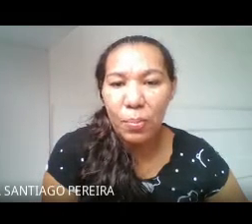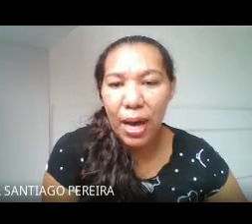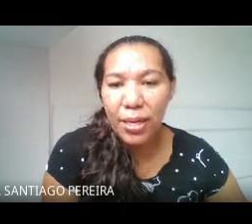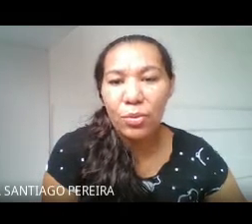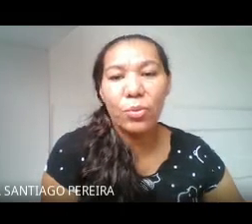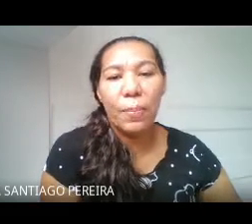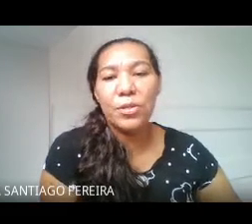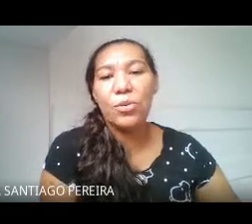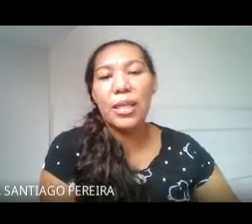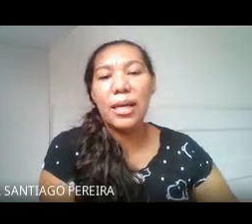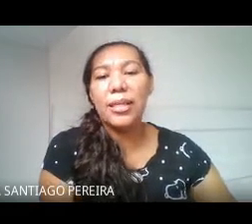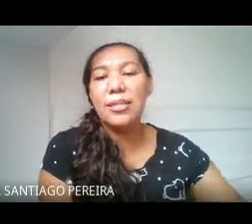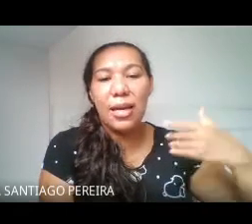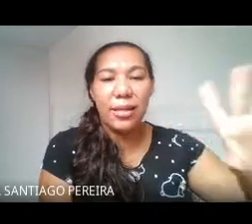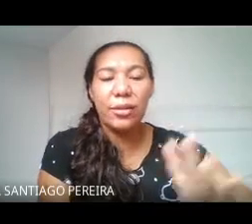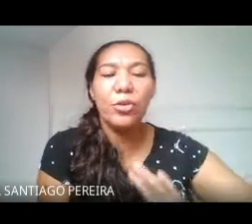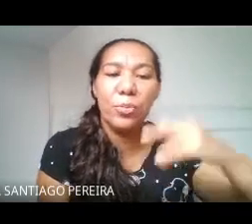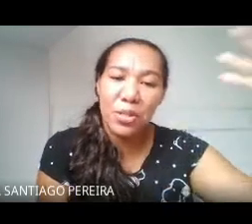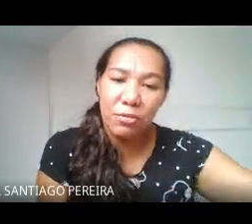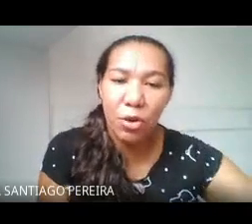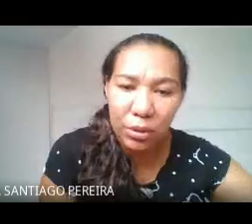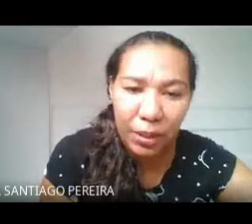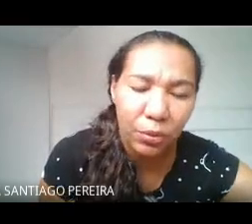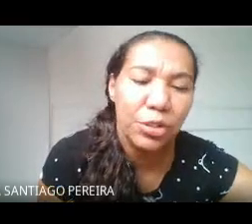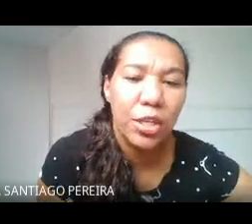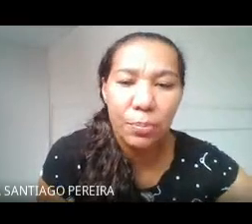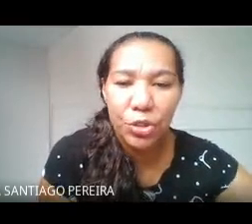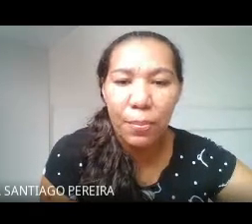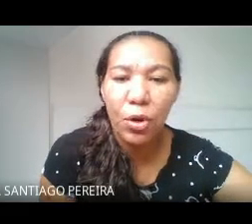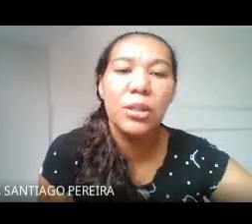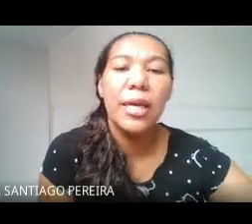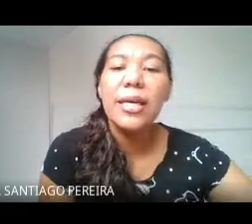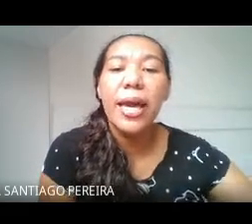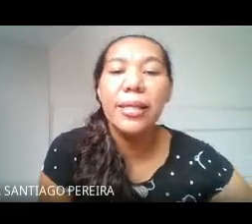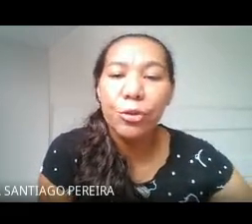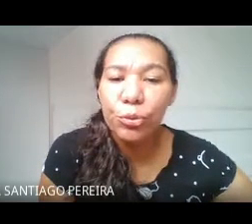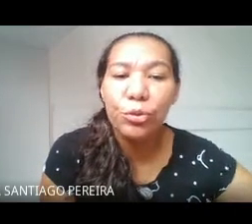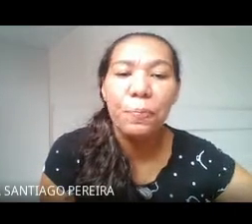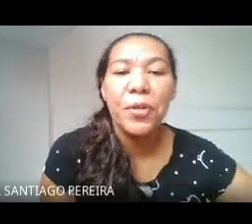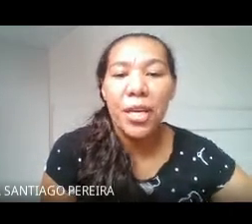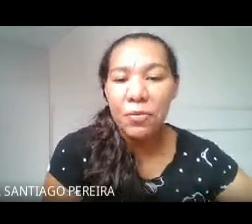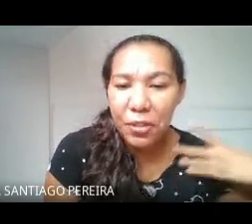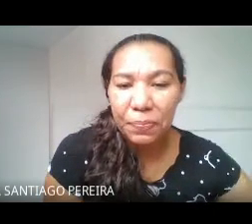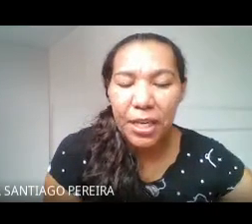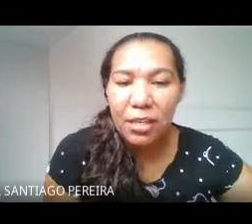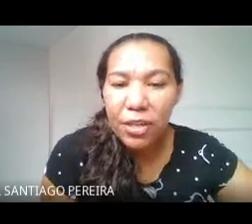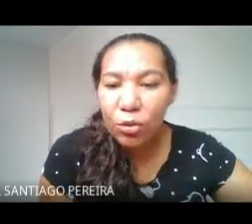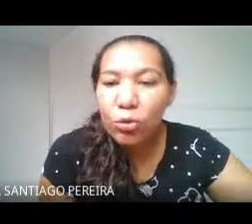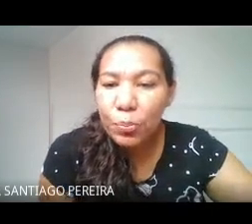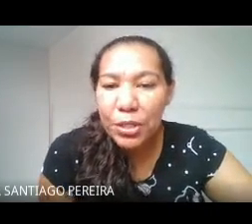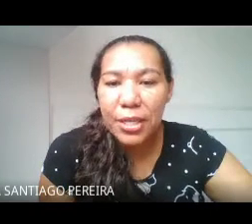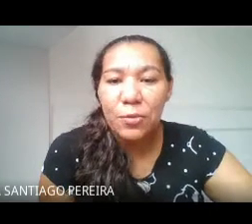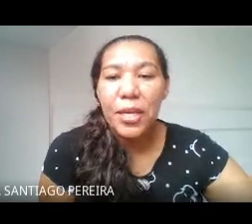com o pai, a pessoa lá, e ele sai de Londres, depois ele volta para Londres, já depois da morte, e herda tudo, enfim, e